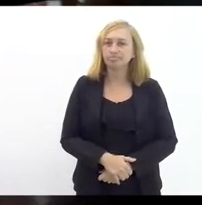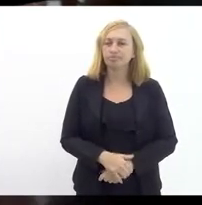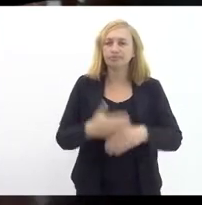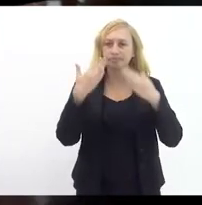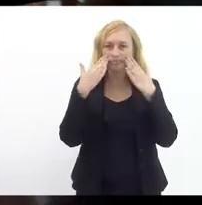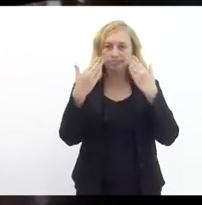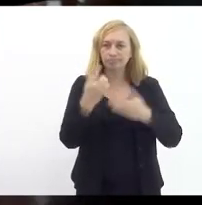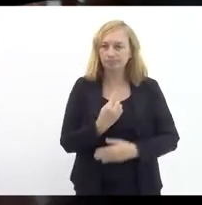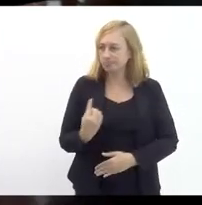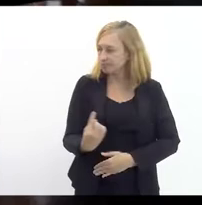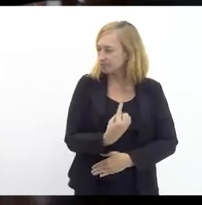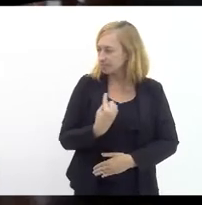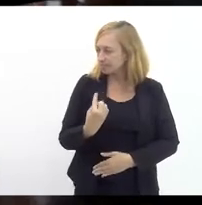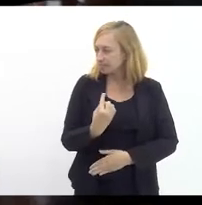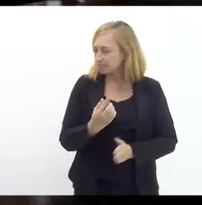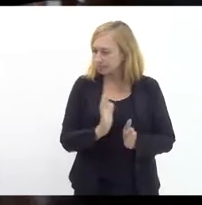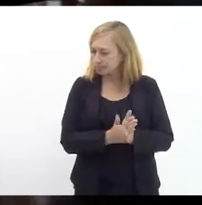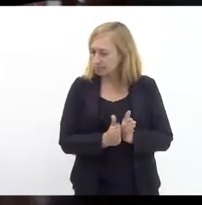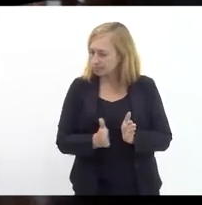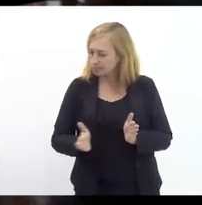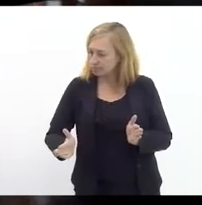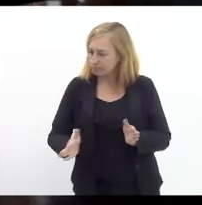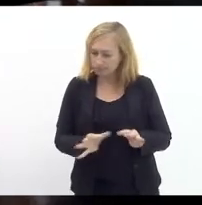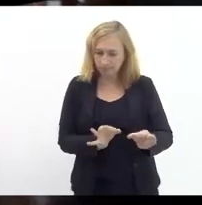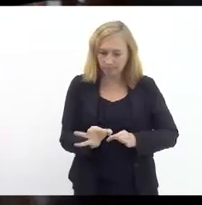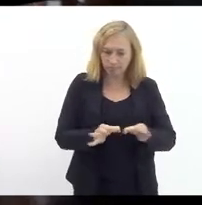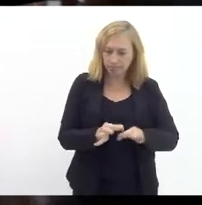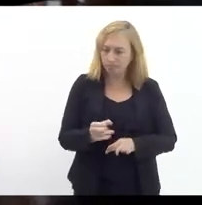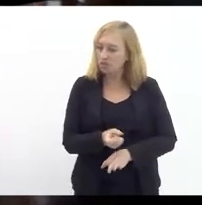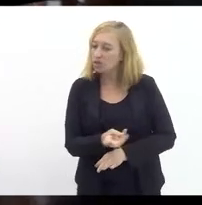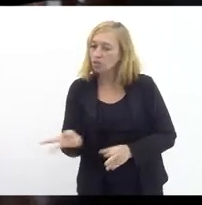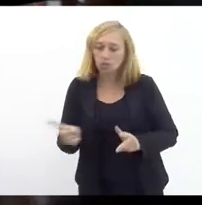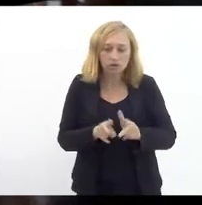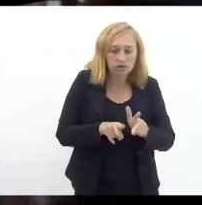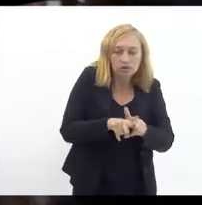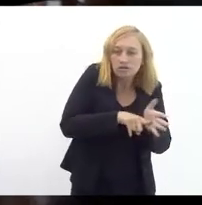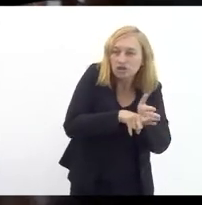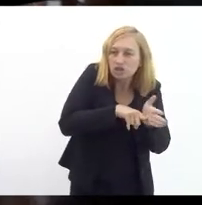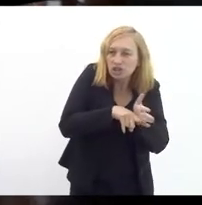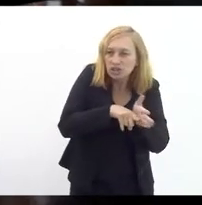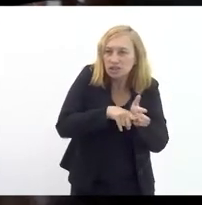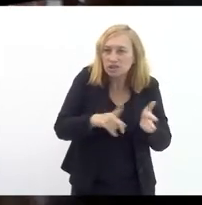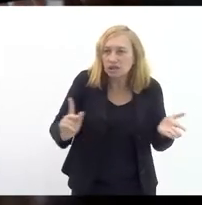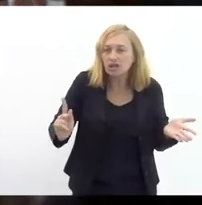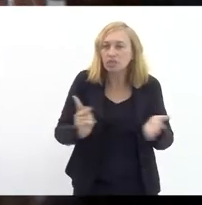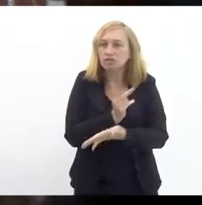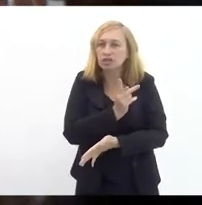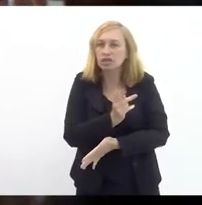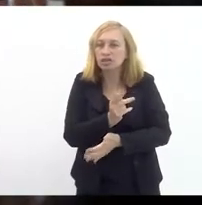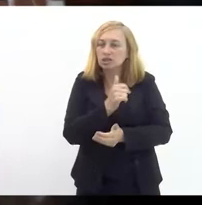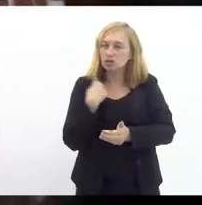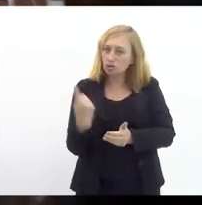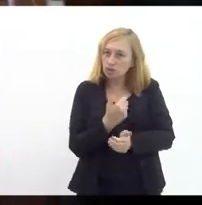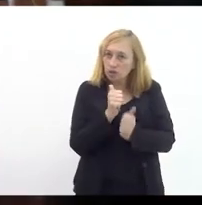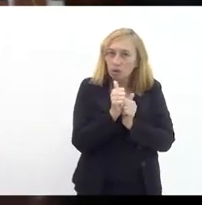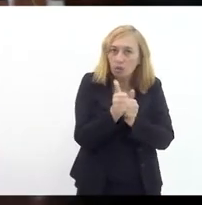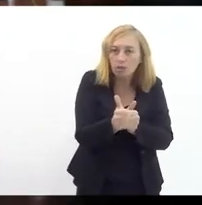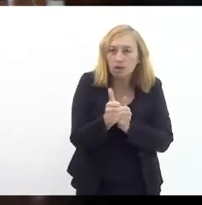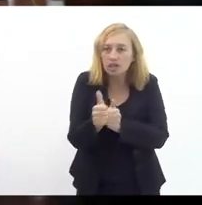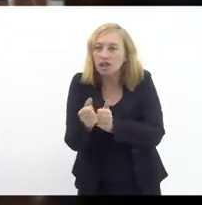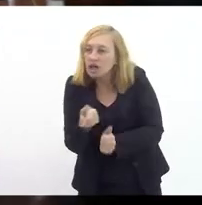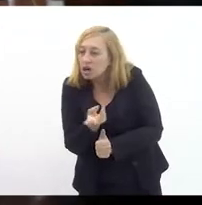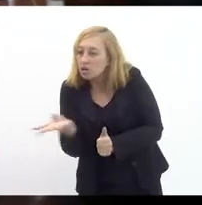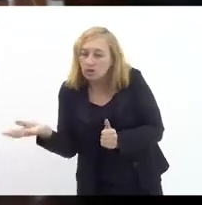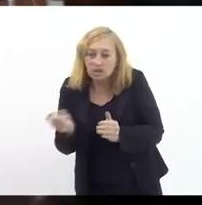apresentado para nós um cronograma, um planejamento de quantas fiscalizações acontecem, e a gente acompanha a quantidade